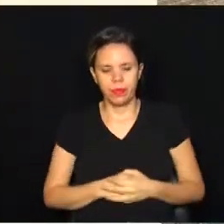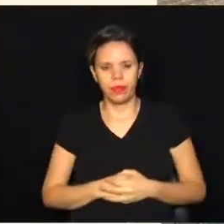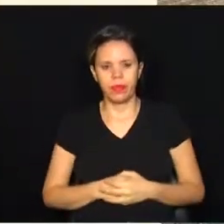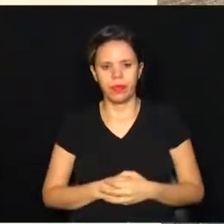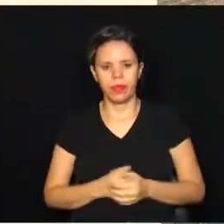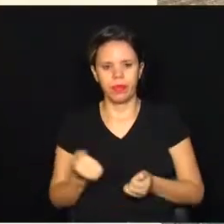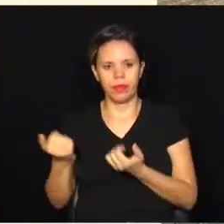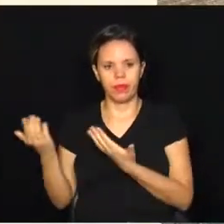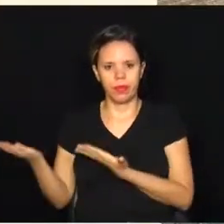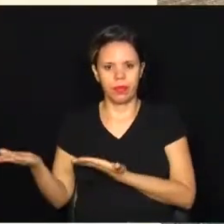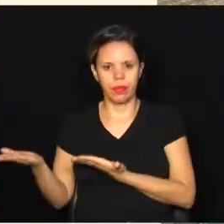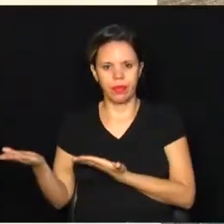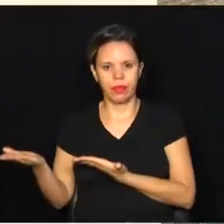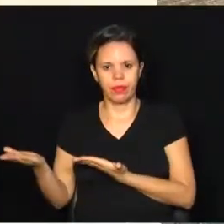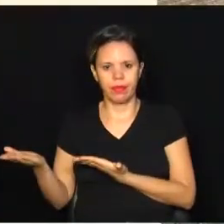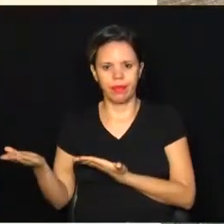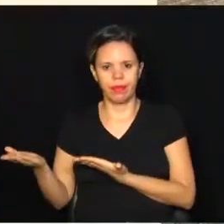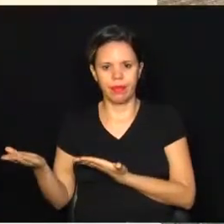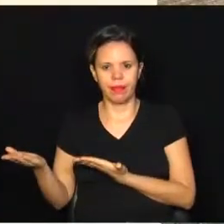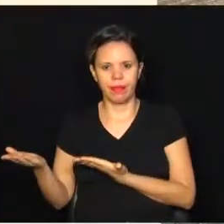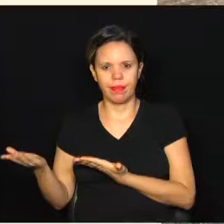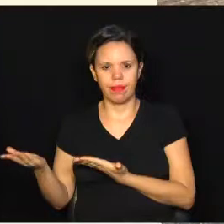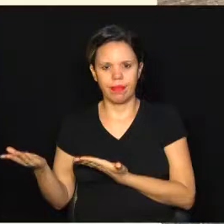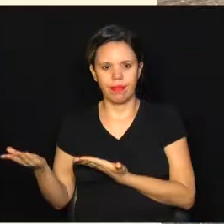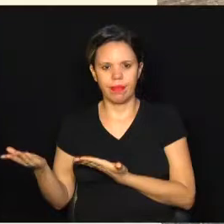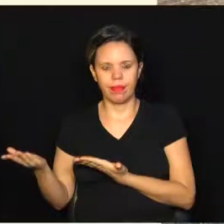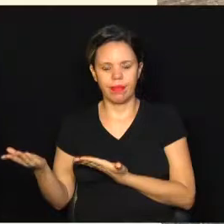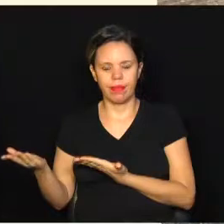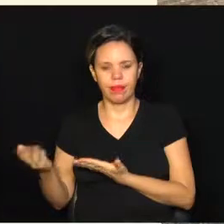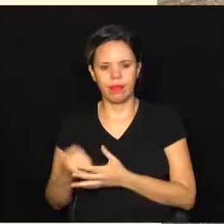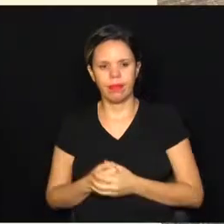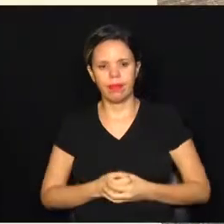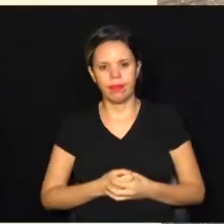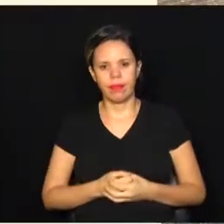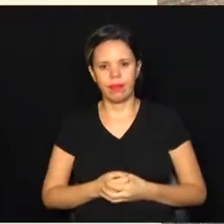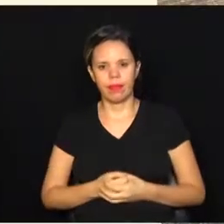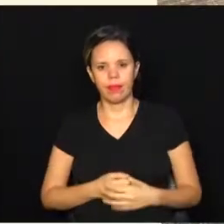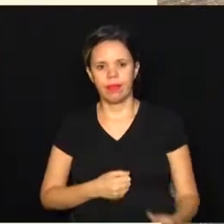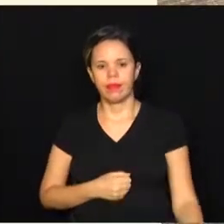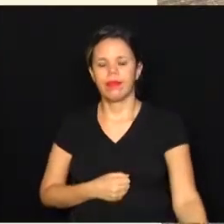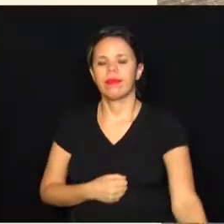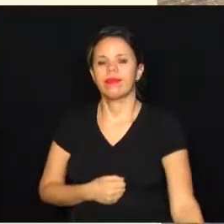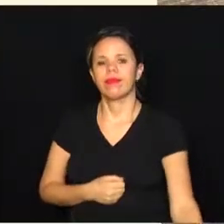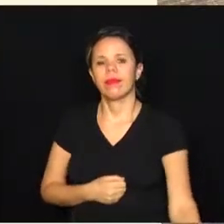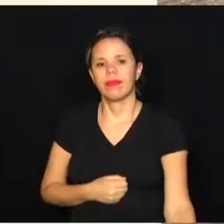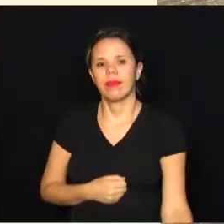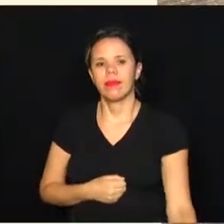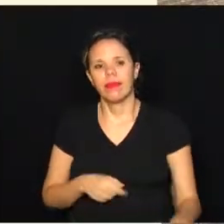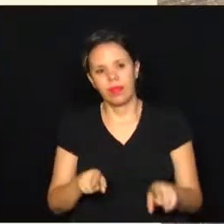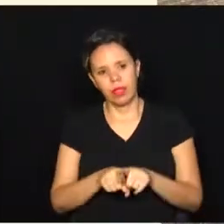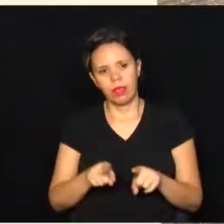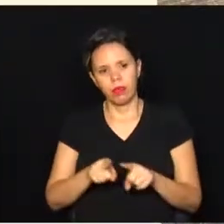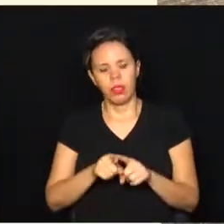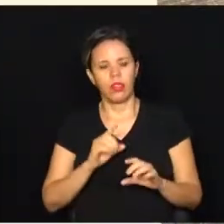número é o 19 97829 3776 e também pelo e-mail